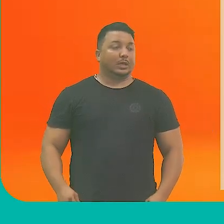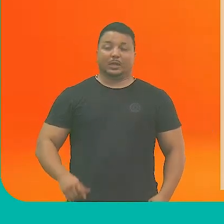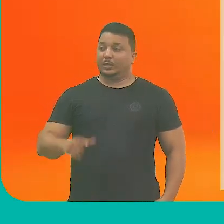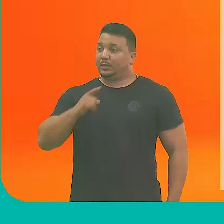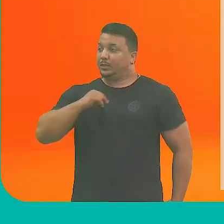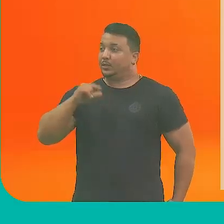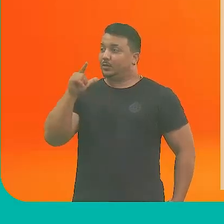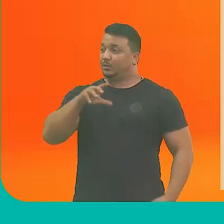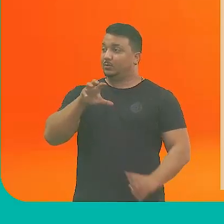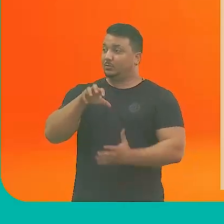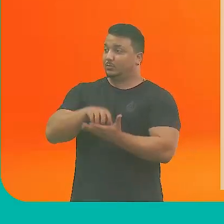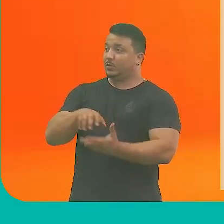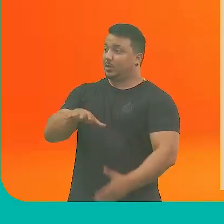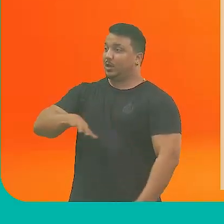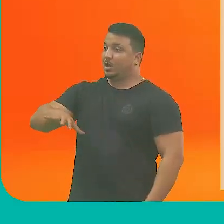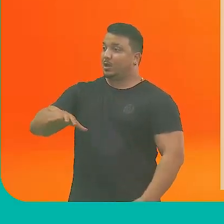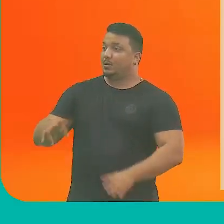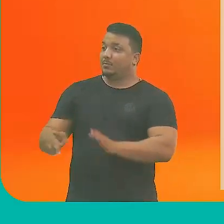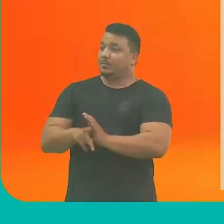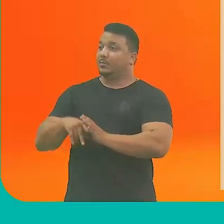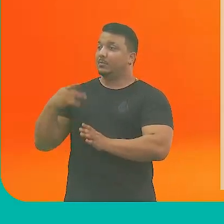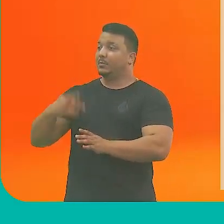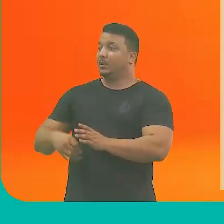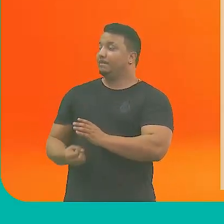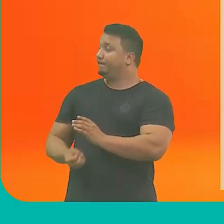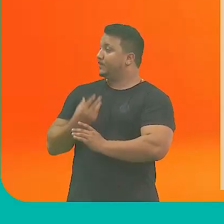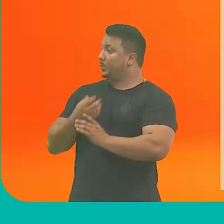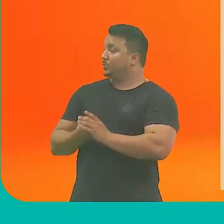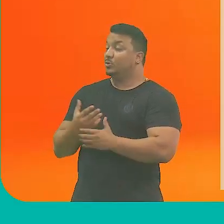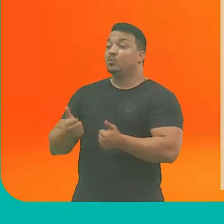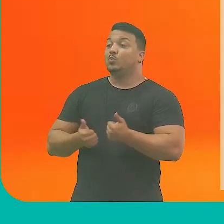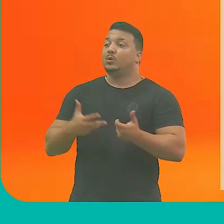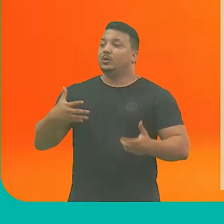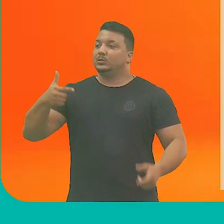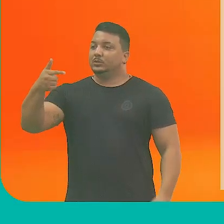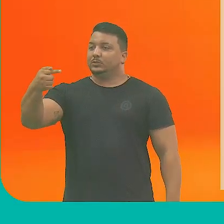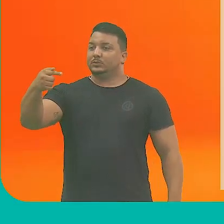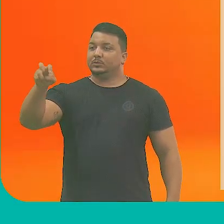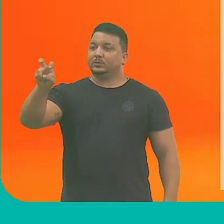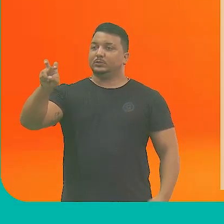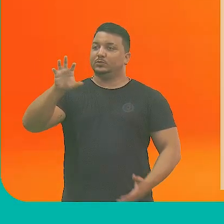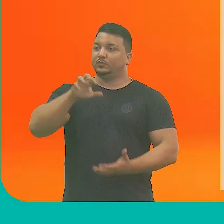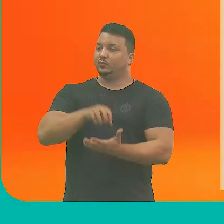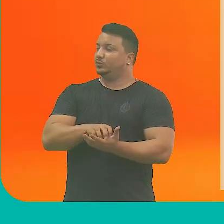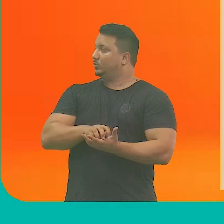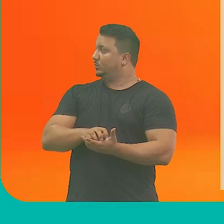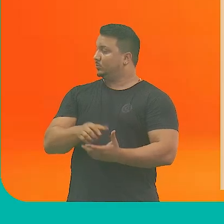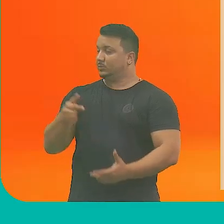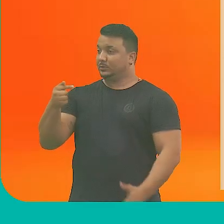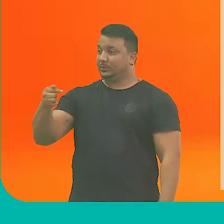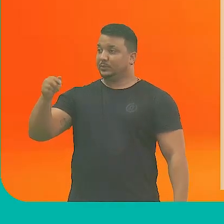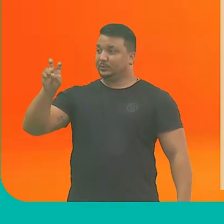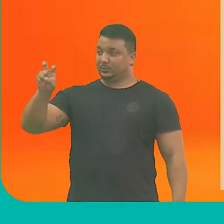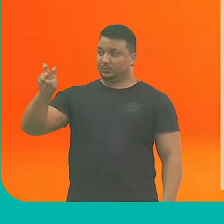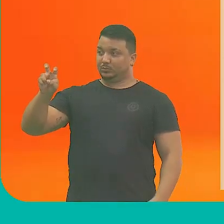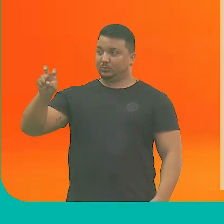de produção, ele tem 75 funcionários